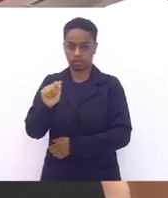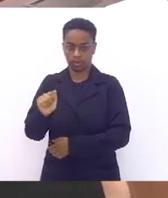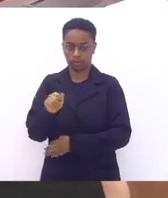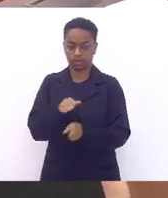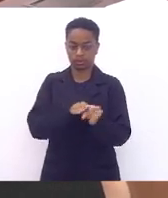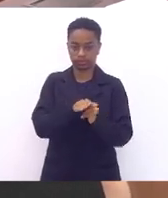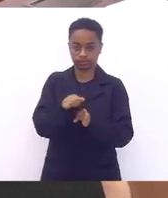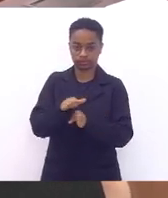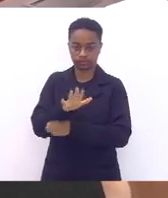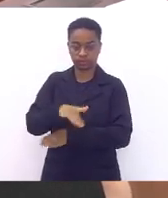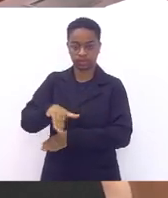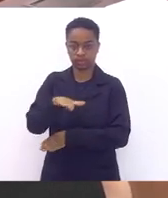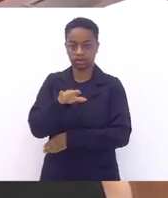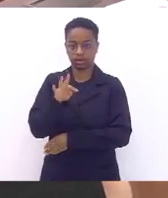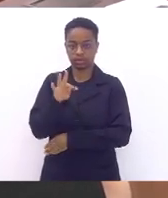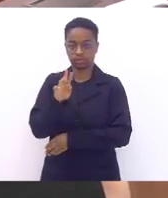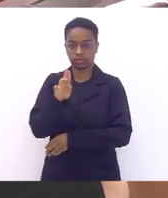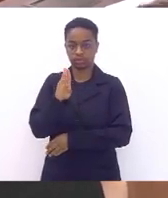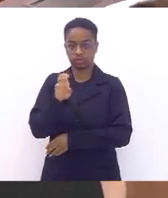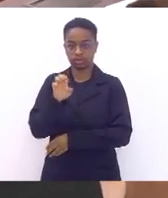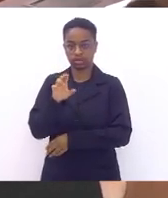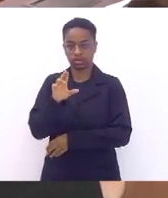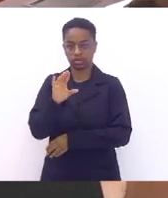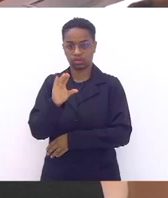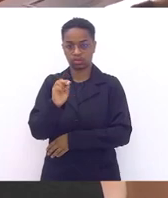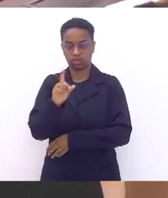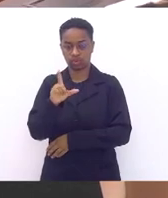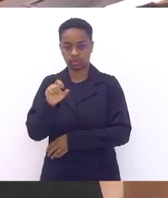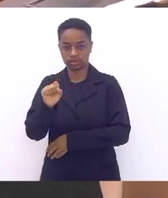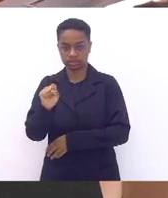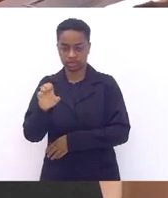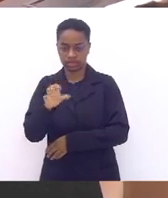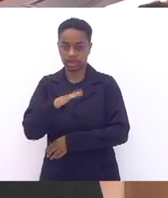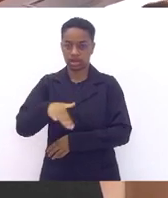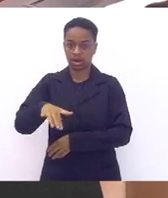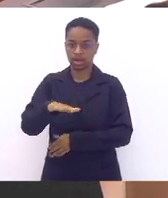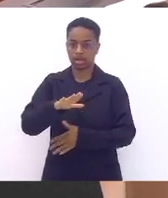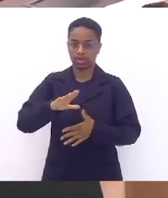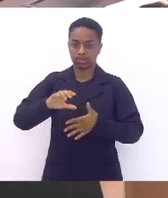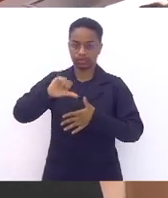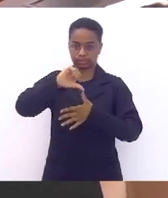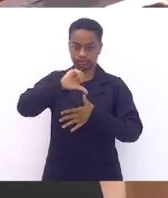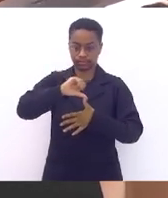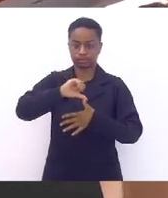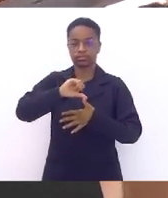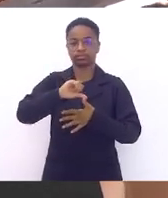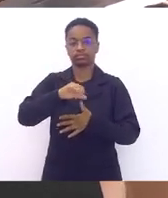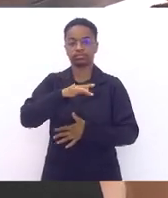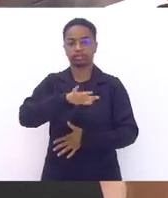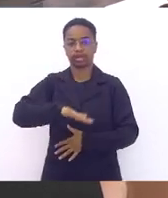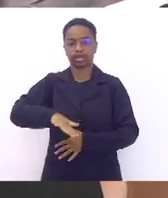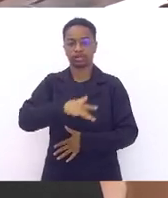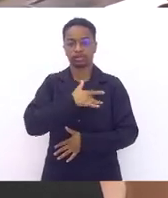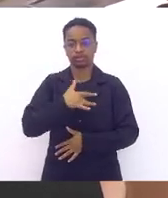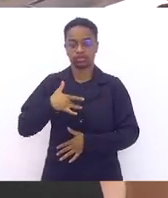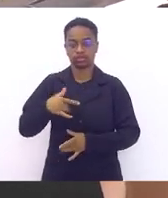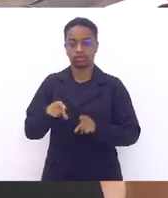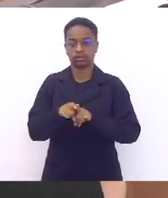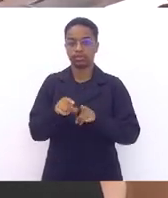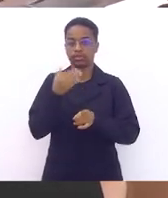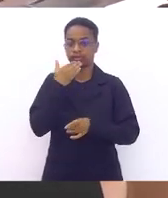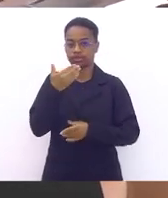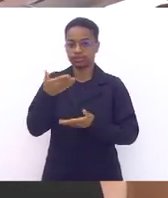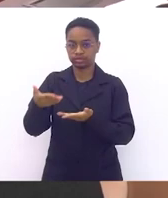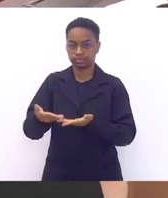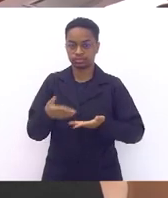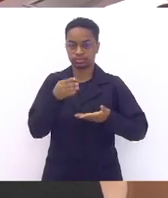de tuberculose da Organização Pan-Americana da Saúde. Vou pedir para estar conosco a Juliana Gomes, do